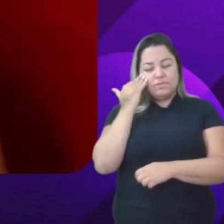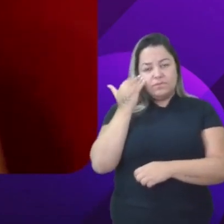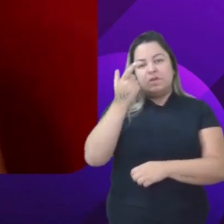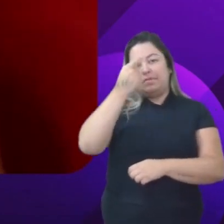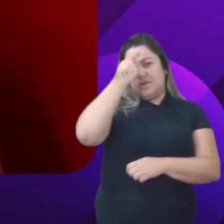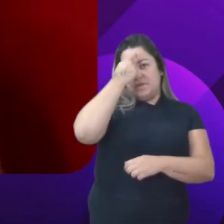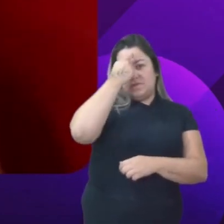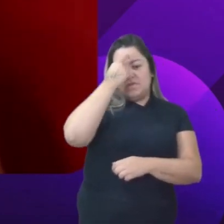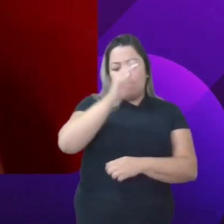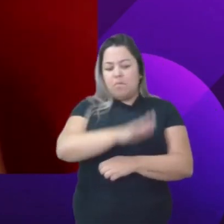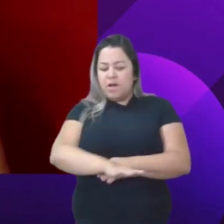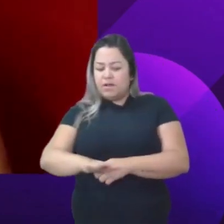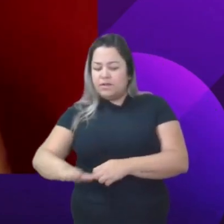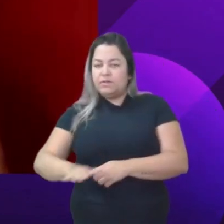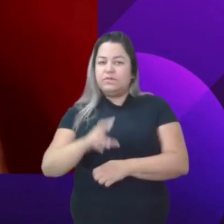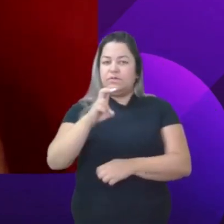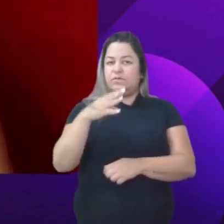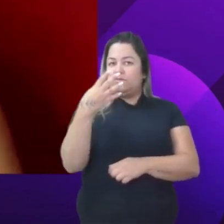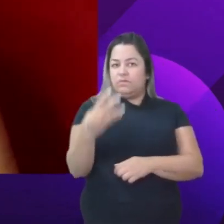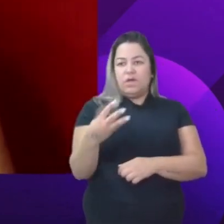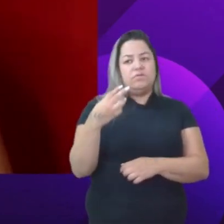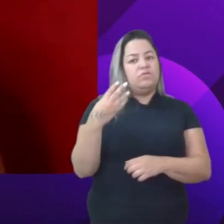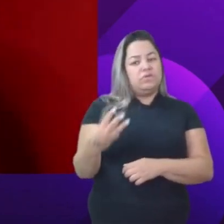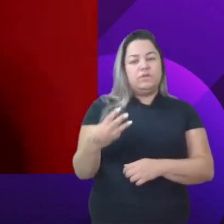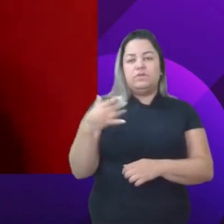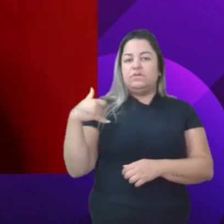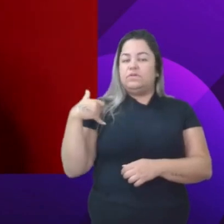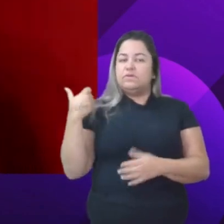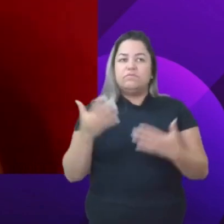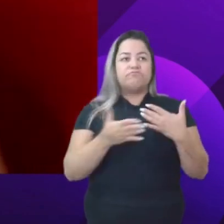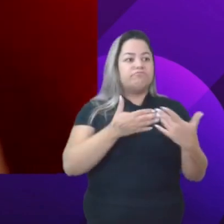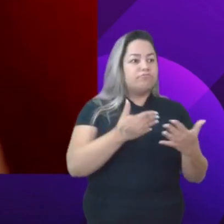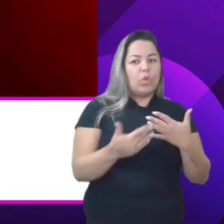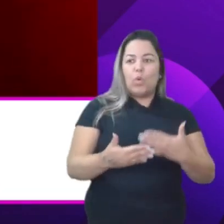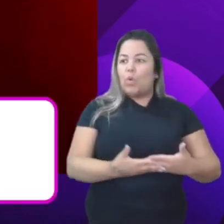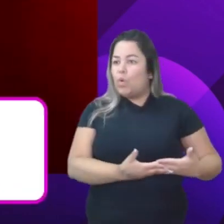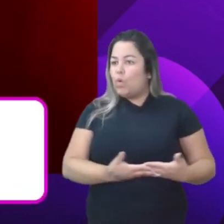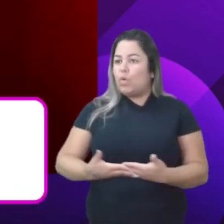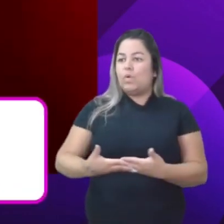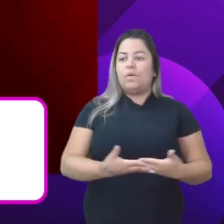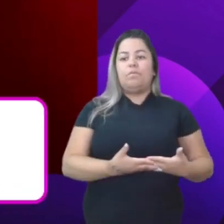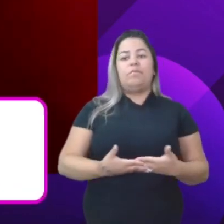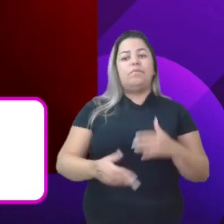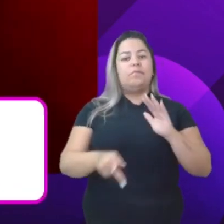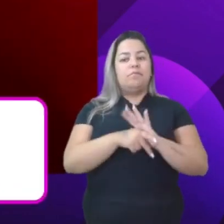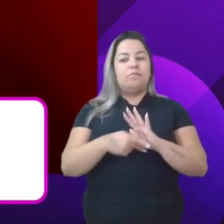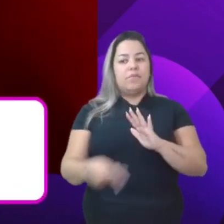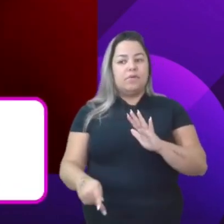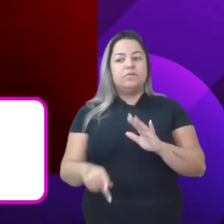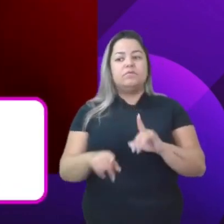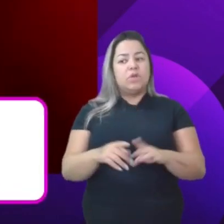olha para uma criança de 5, de 4, de 3 anos que estão lá no berçário, são potências